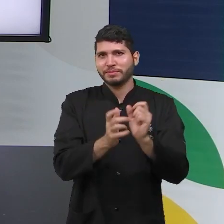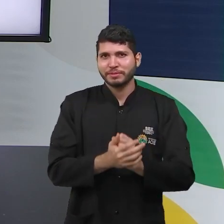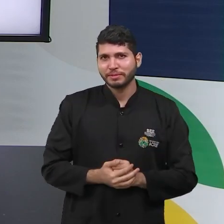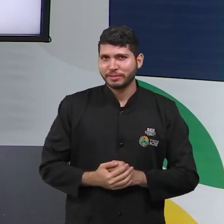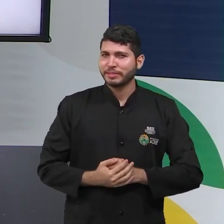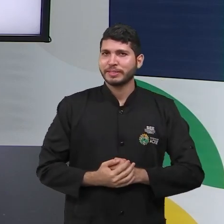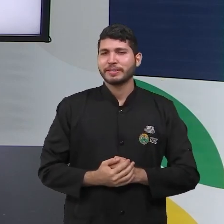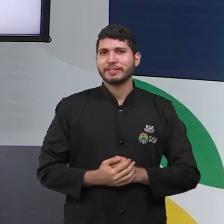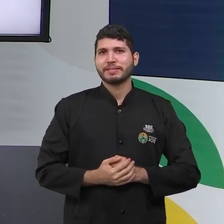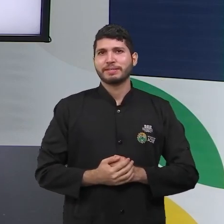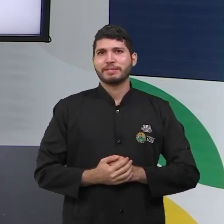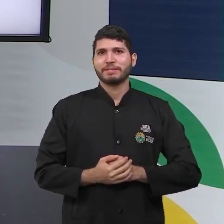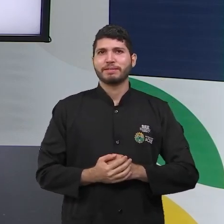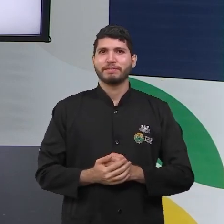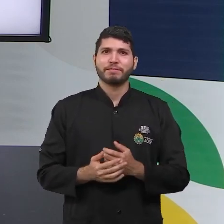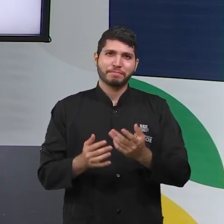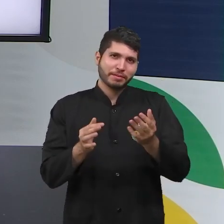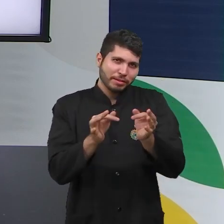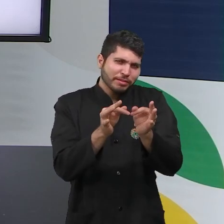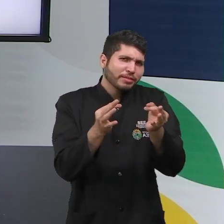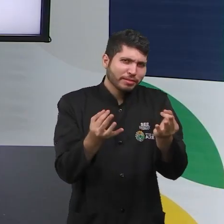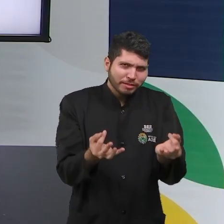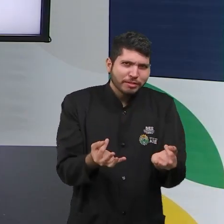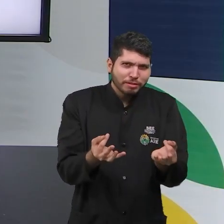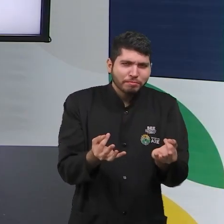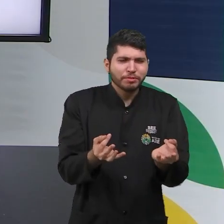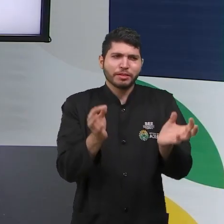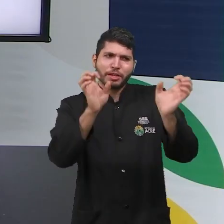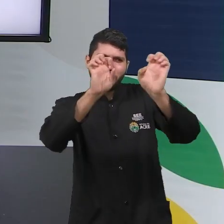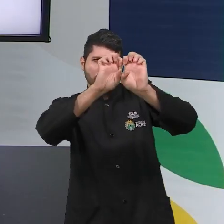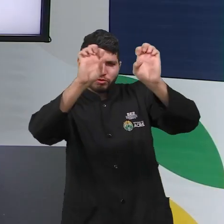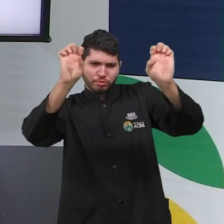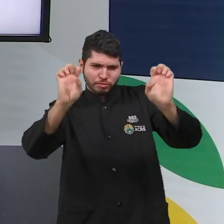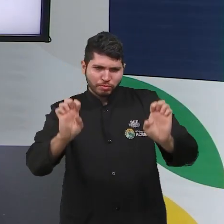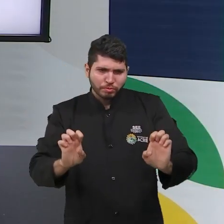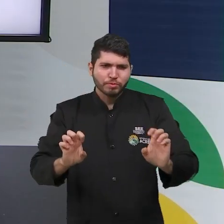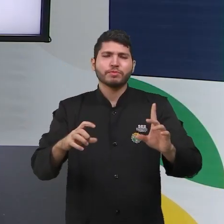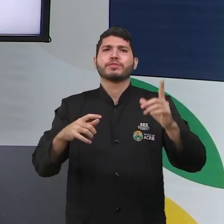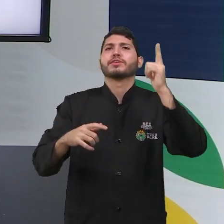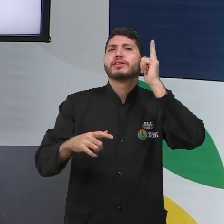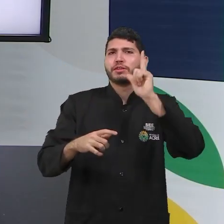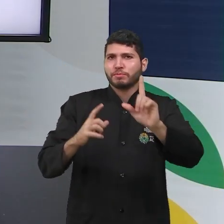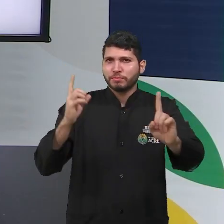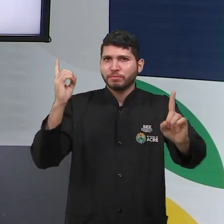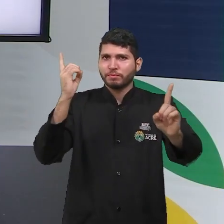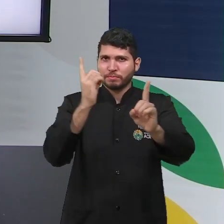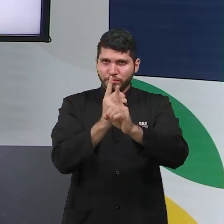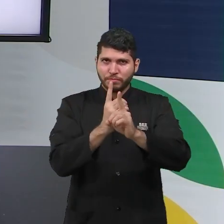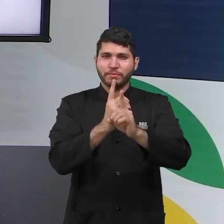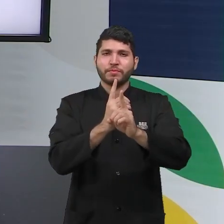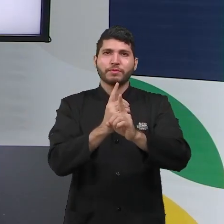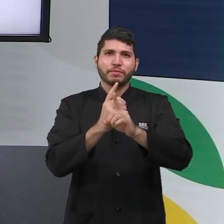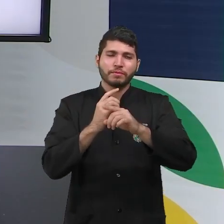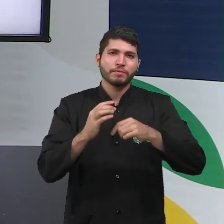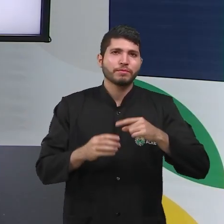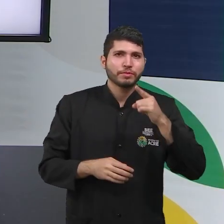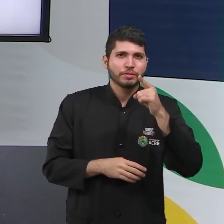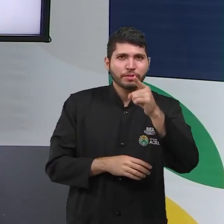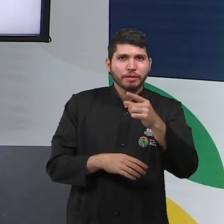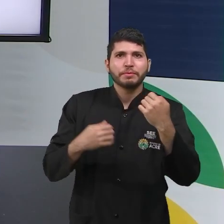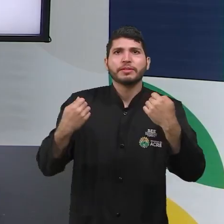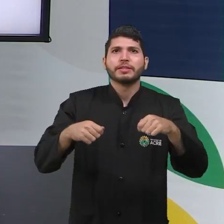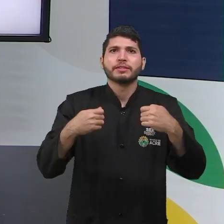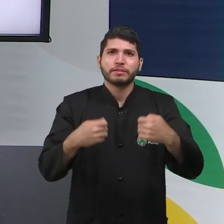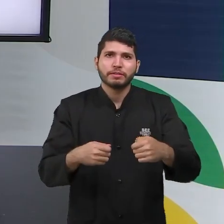vai analisar, é bem simples, na verdade. A estrutura a gente já identifica. Então, você só tem que saber, na verdade,